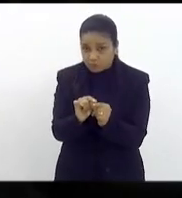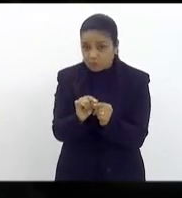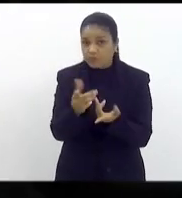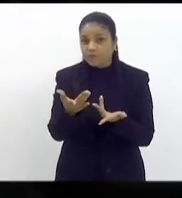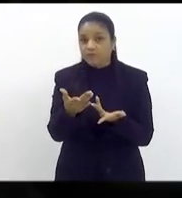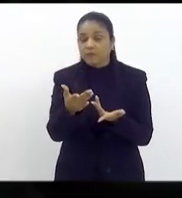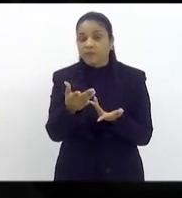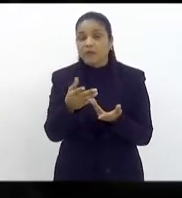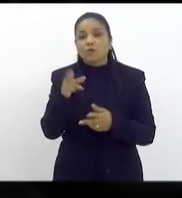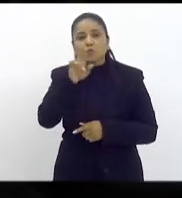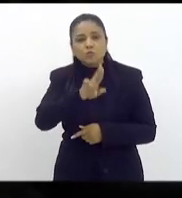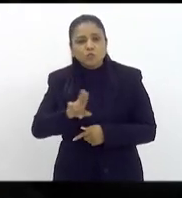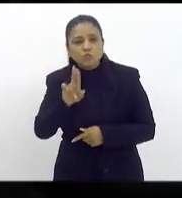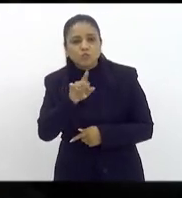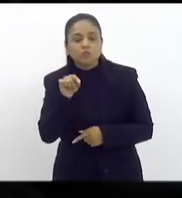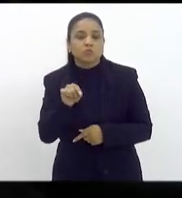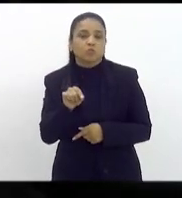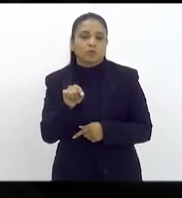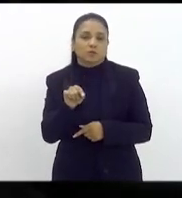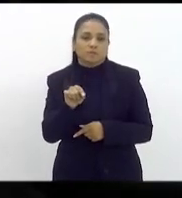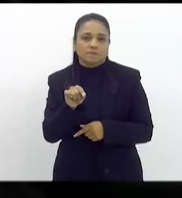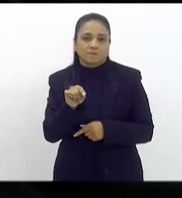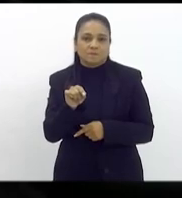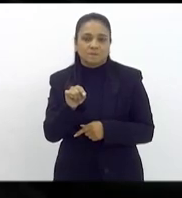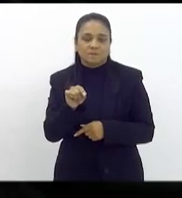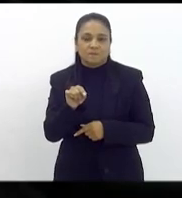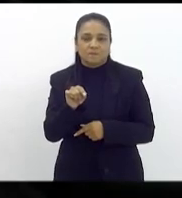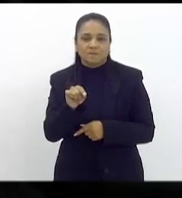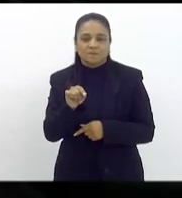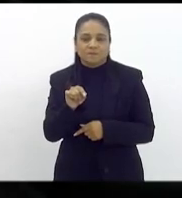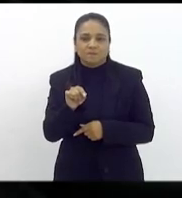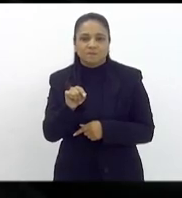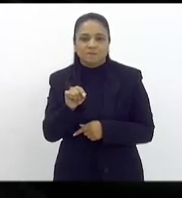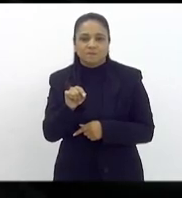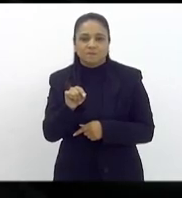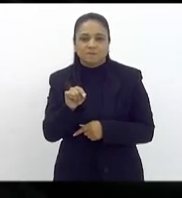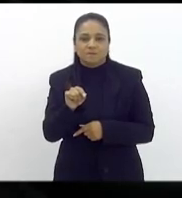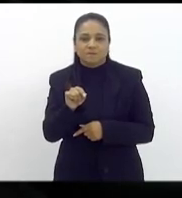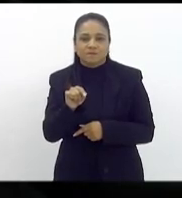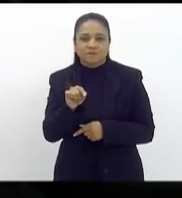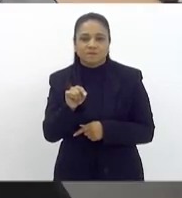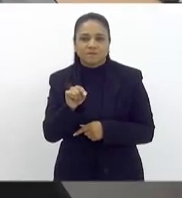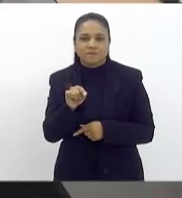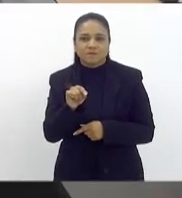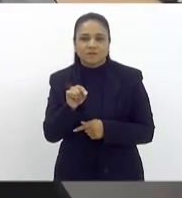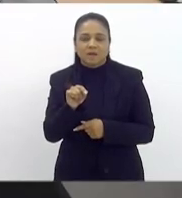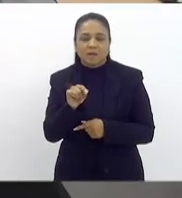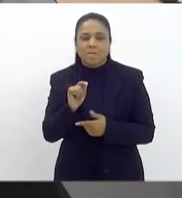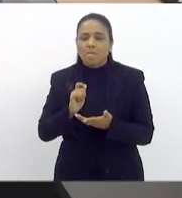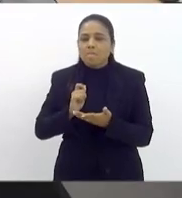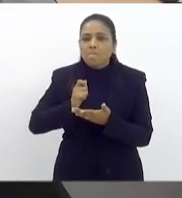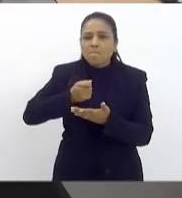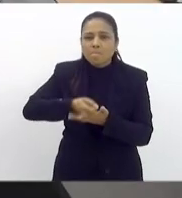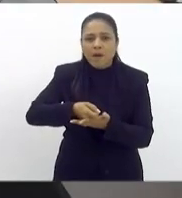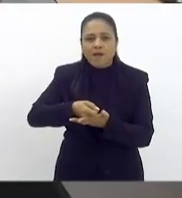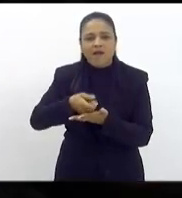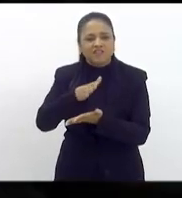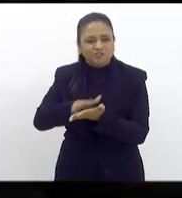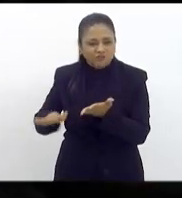é utilizado para. Ele é utilizado para. Cobrir a despesa, né? É uma